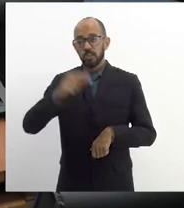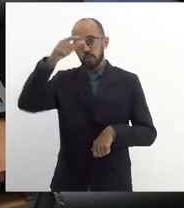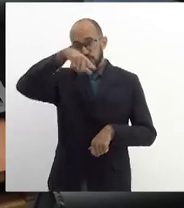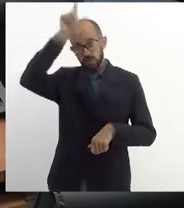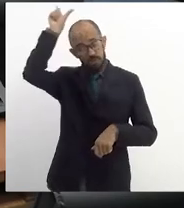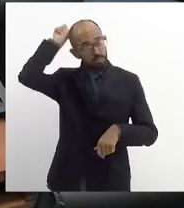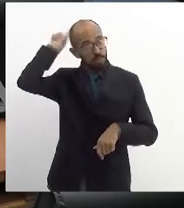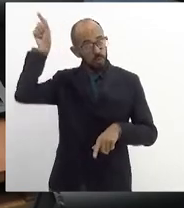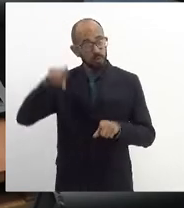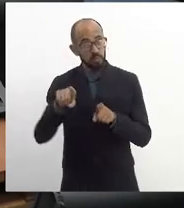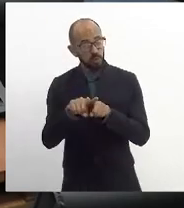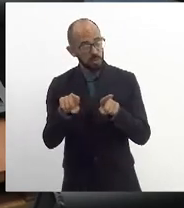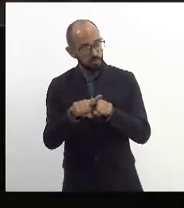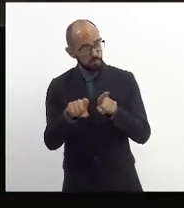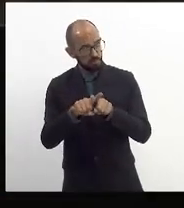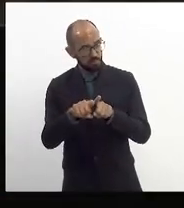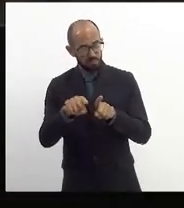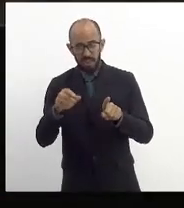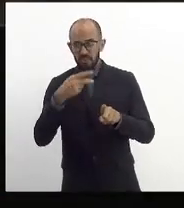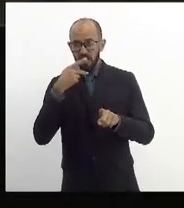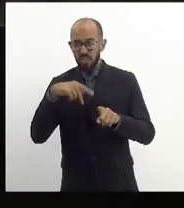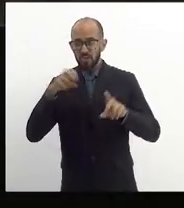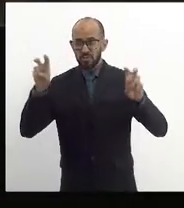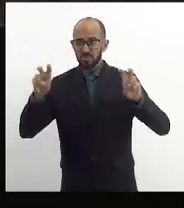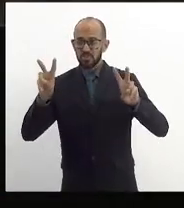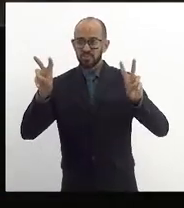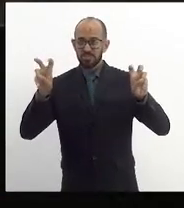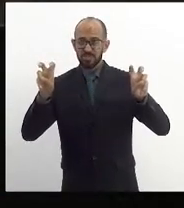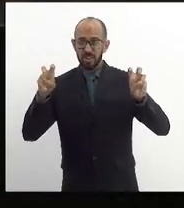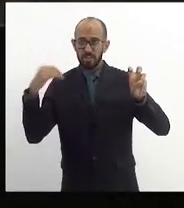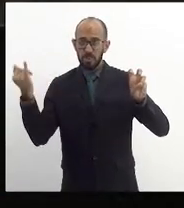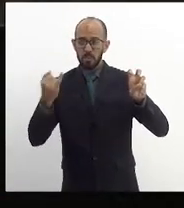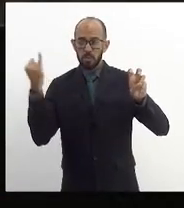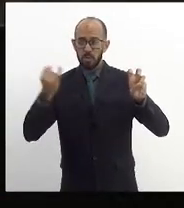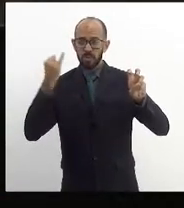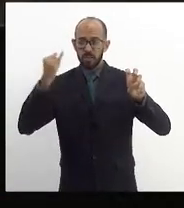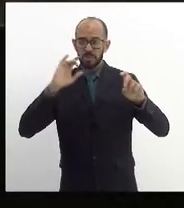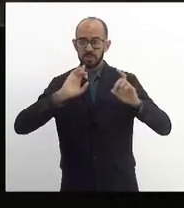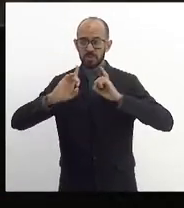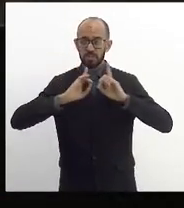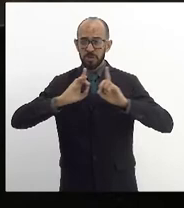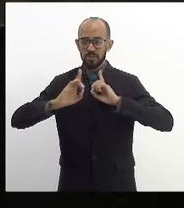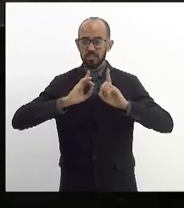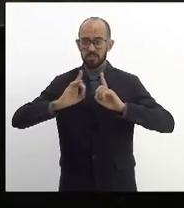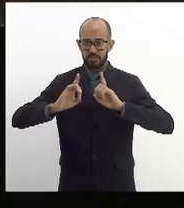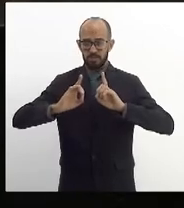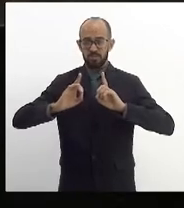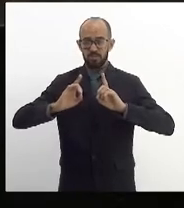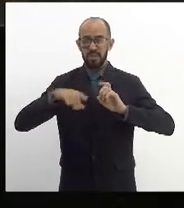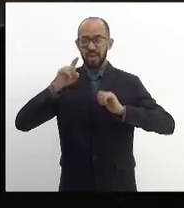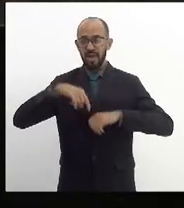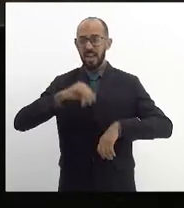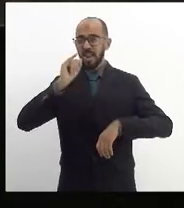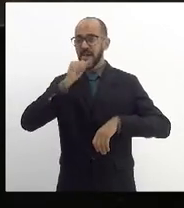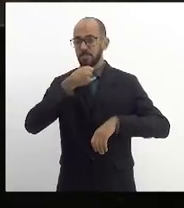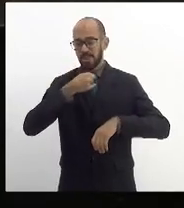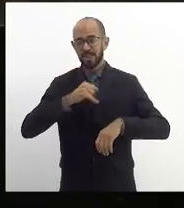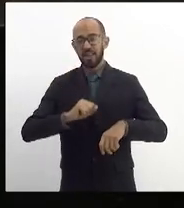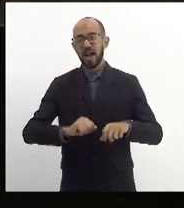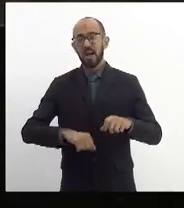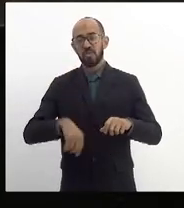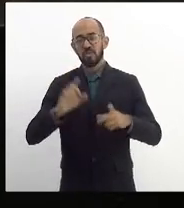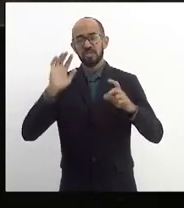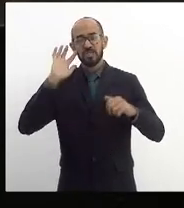trouxe aqui um importante tema ser refletido e debatido que foi a lamentável decisão